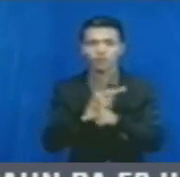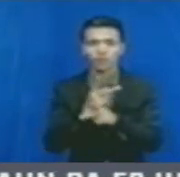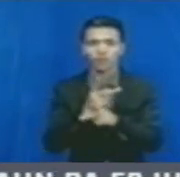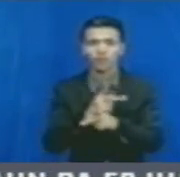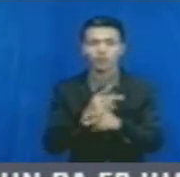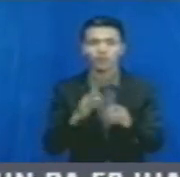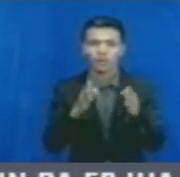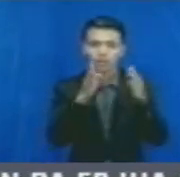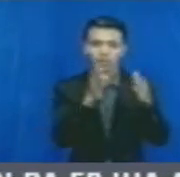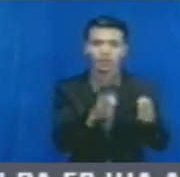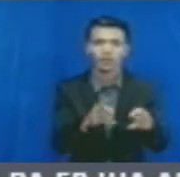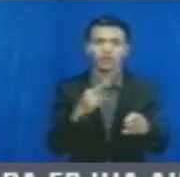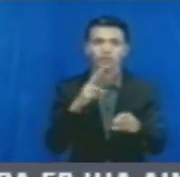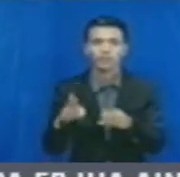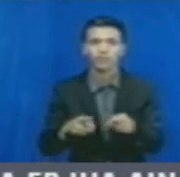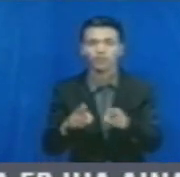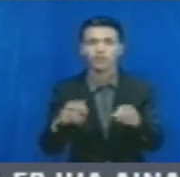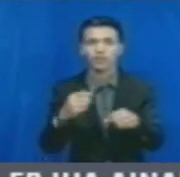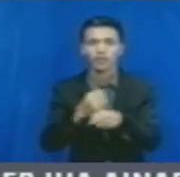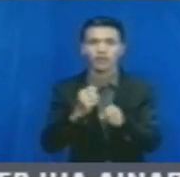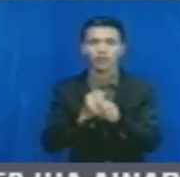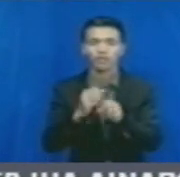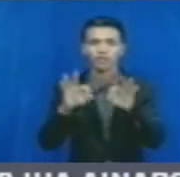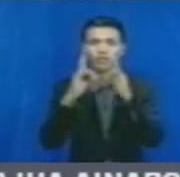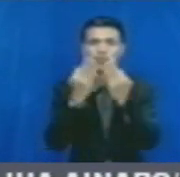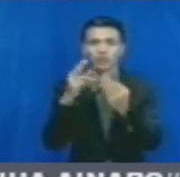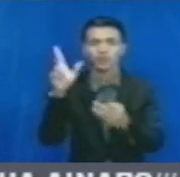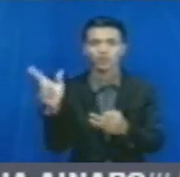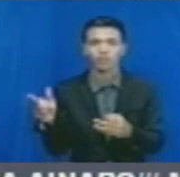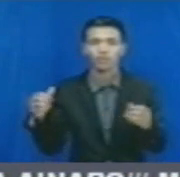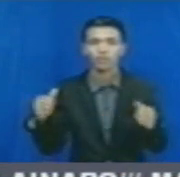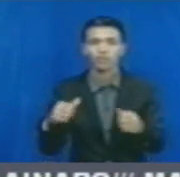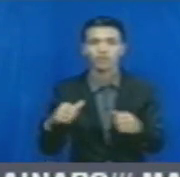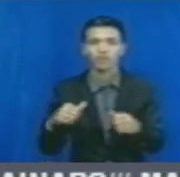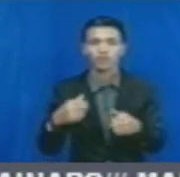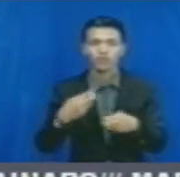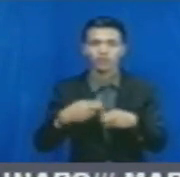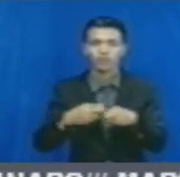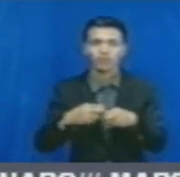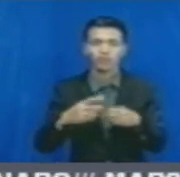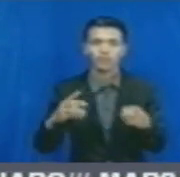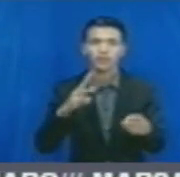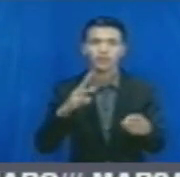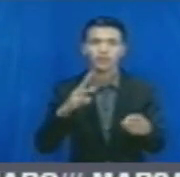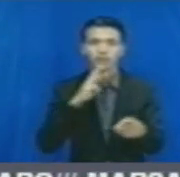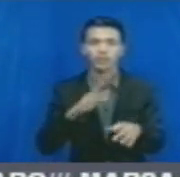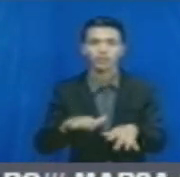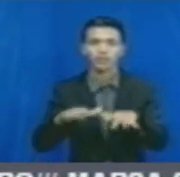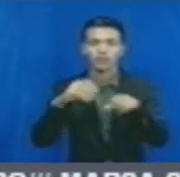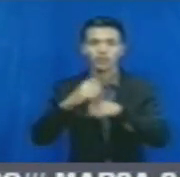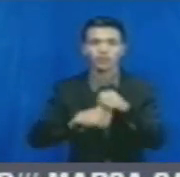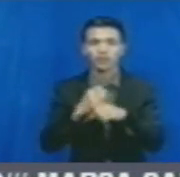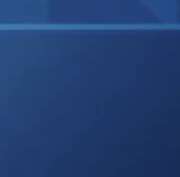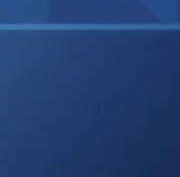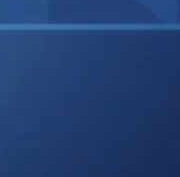normaliza mota, halo comunidade uma kain ruanulo resin sofre inundação IHA tinangne. Husi Viqueque Basílio Carvalho,